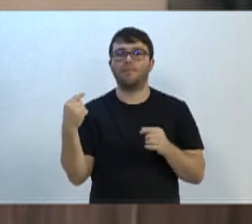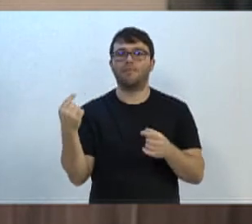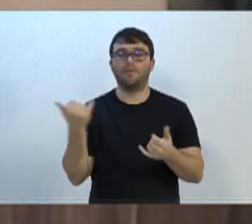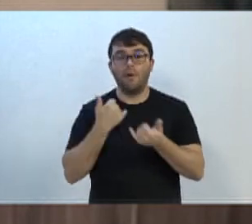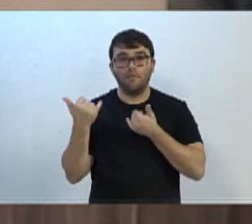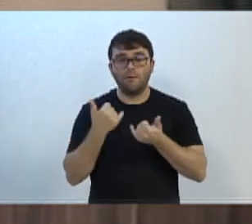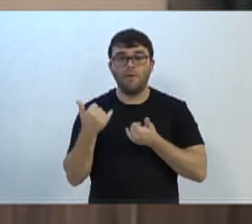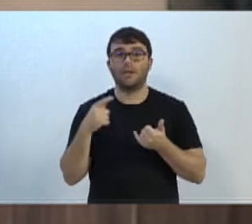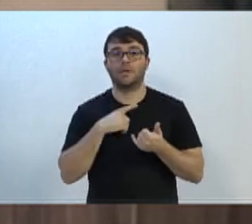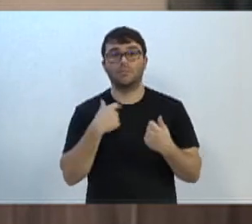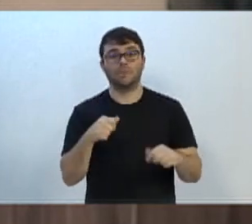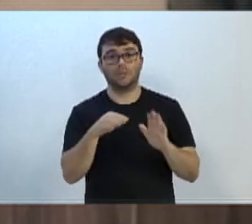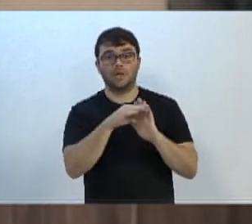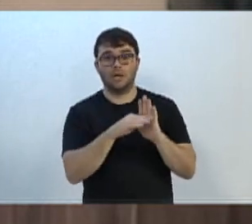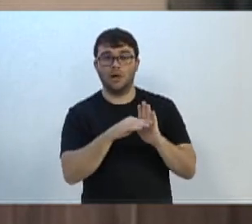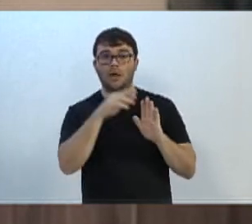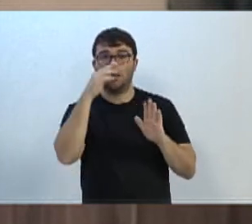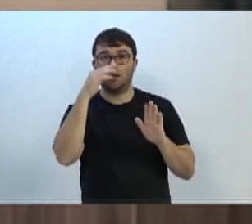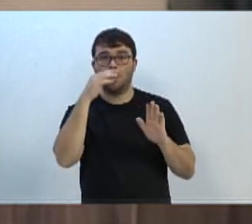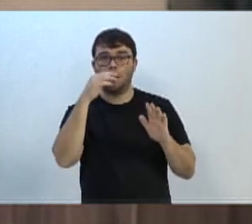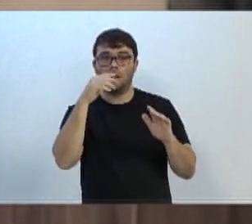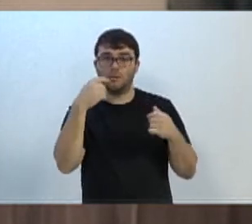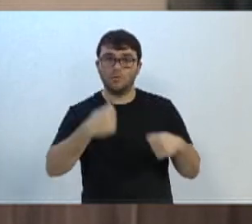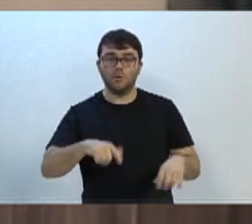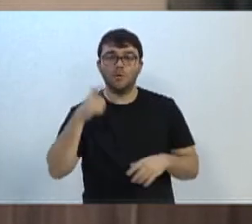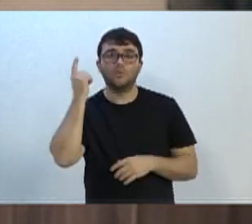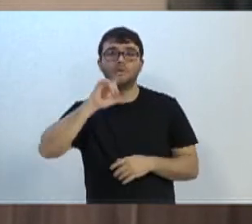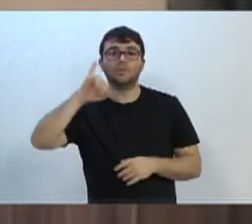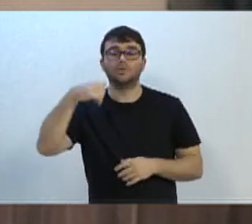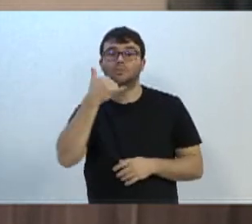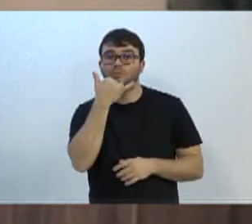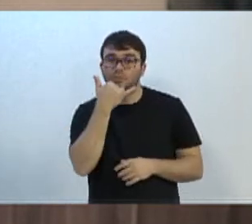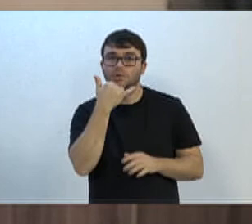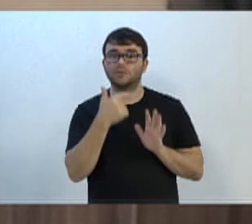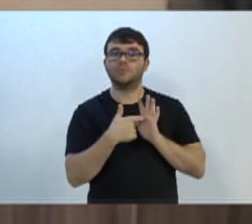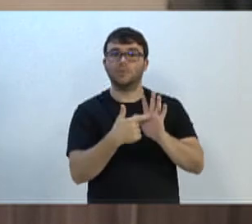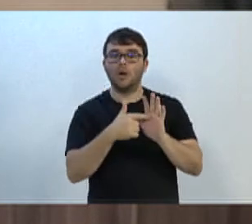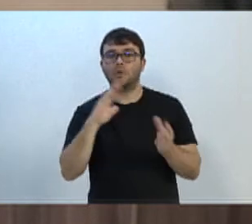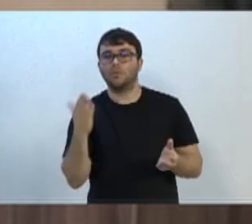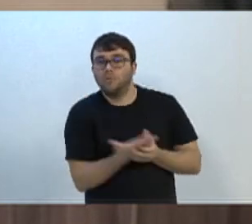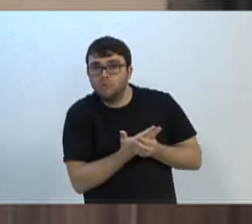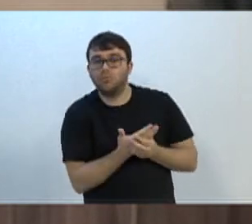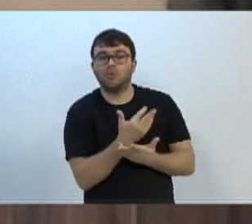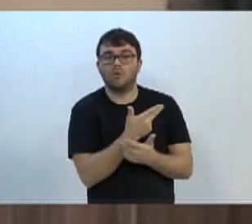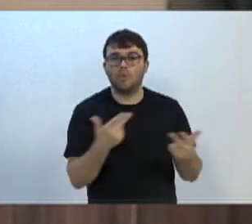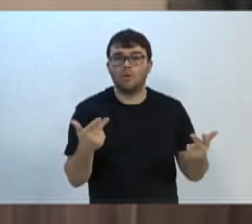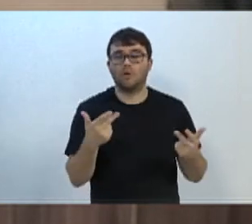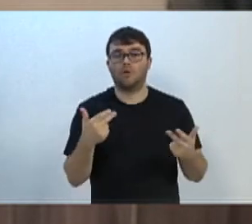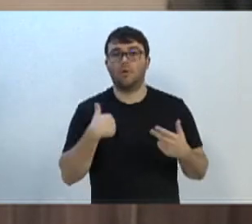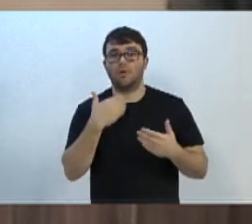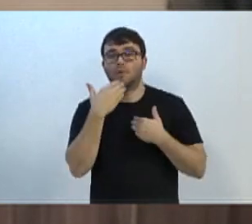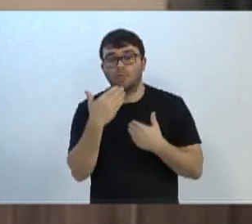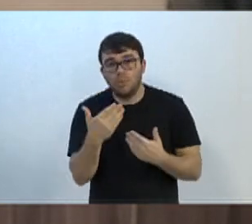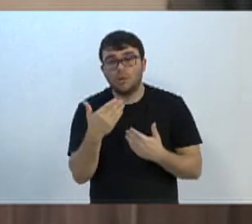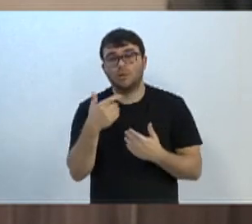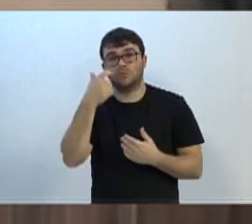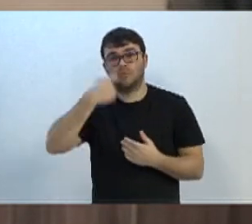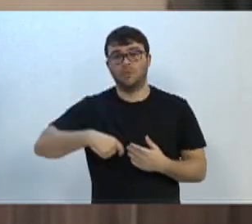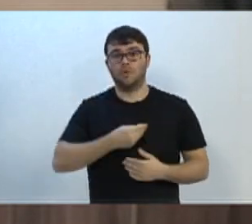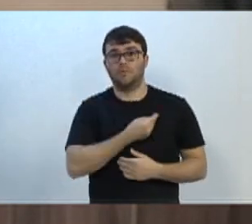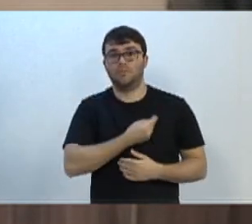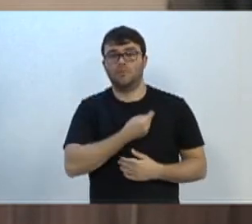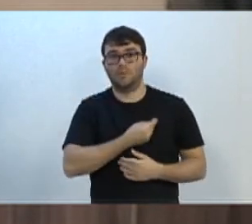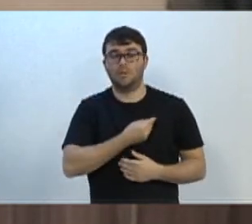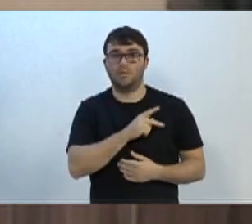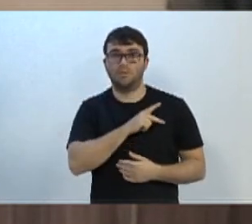apresentam elementos concretos que que possam justificar uma seja uma ação penal uma questão assim eu eu pessoalmente tem uma vida pública